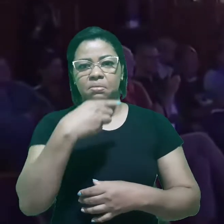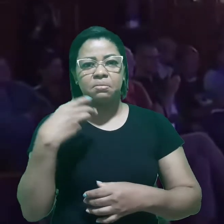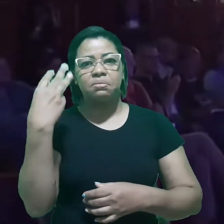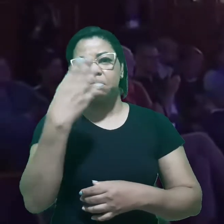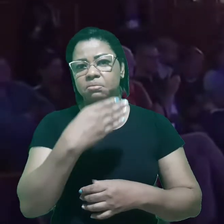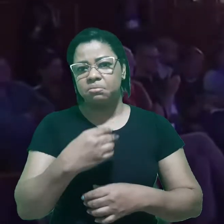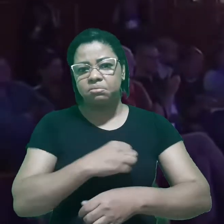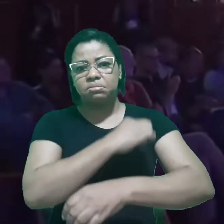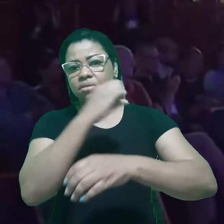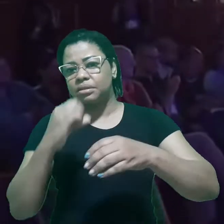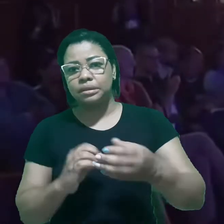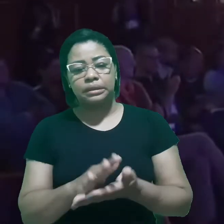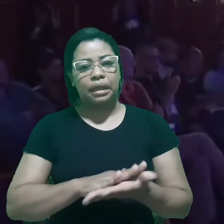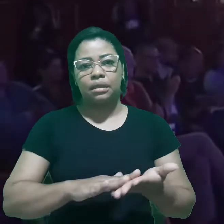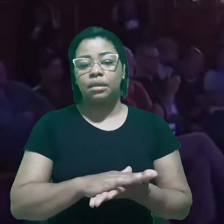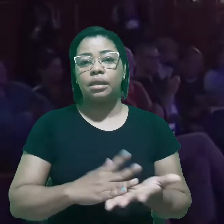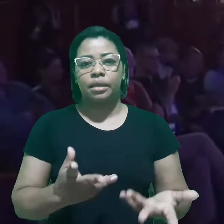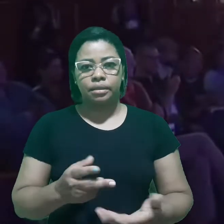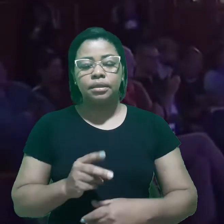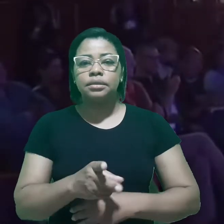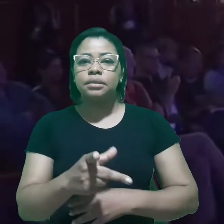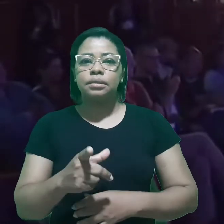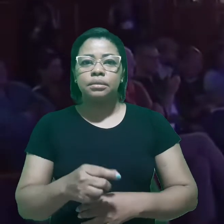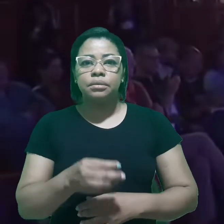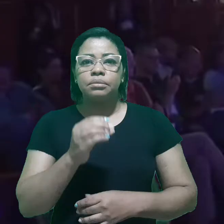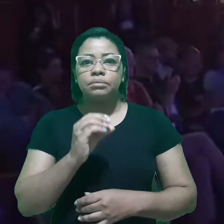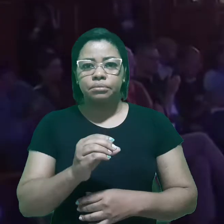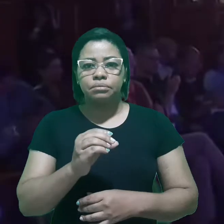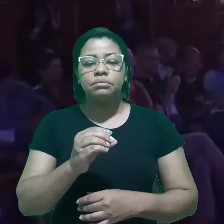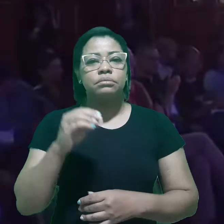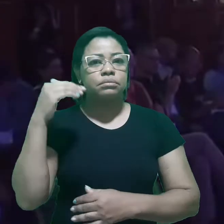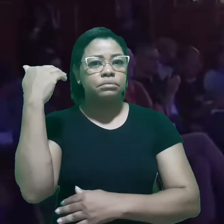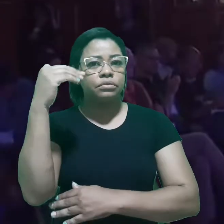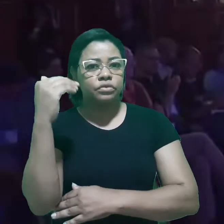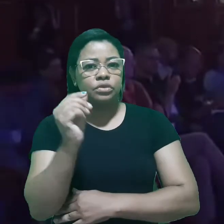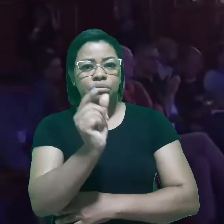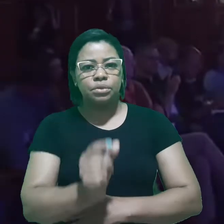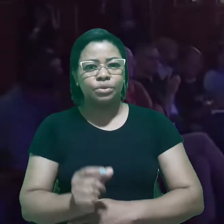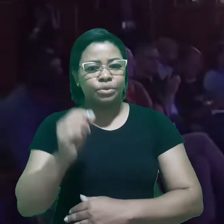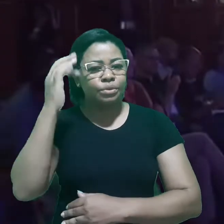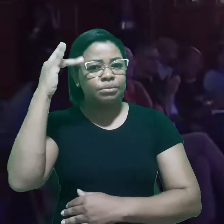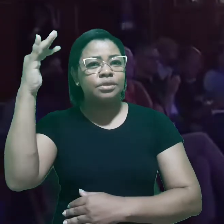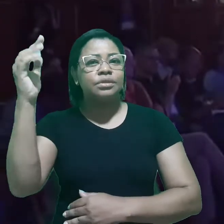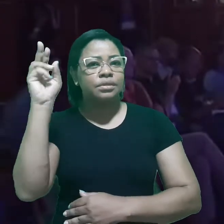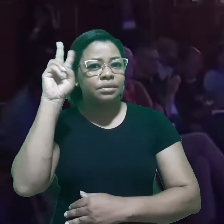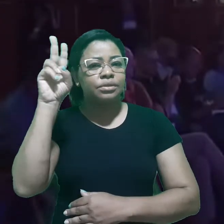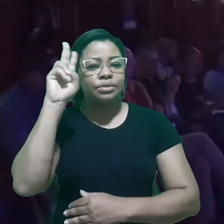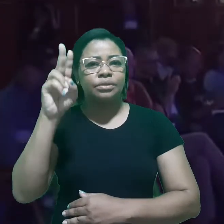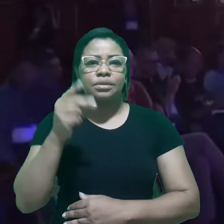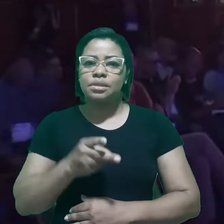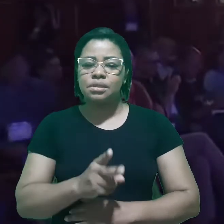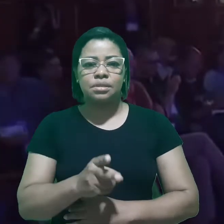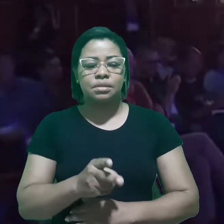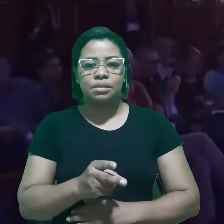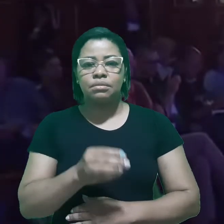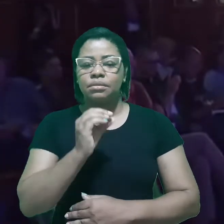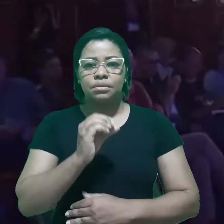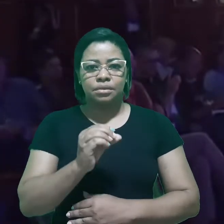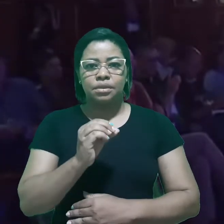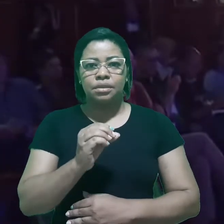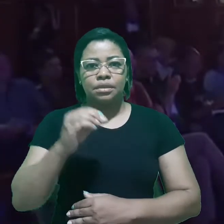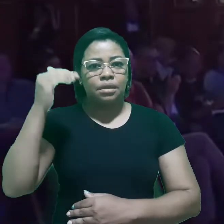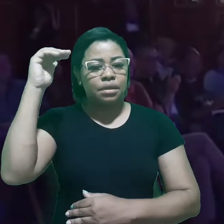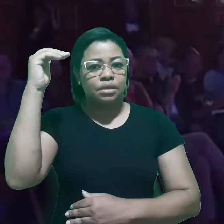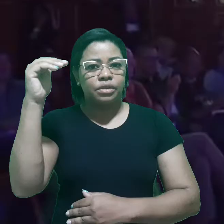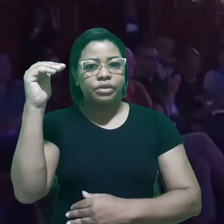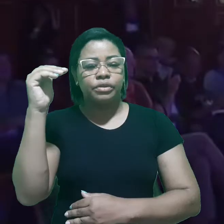cerveja de gengibre porque as personagens dos livros britânicos que eu lia bebiam cerveja de gengibre. Não importava que eu não soubesse o que era cerveja de